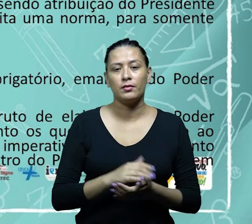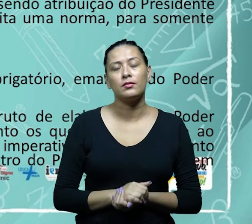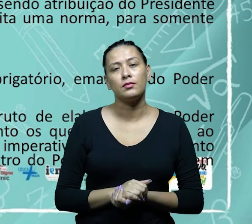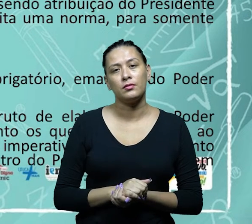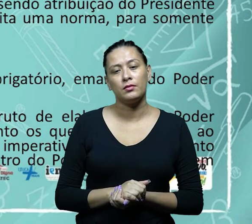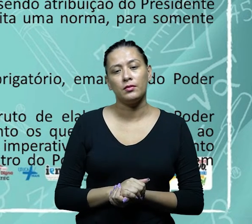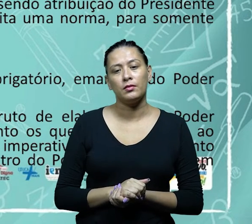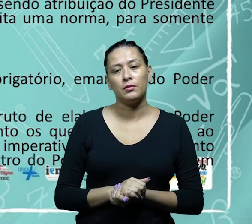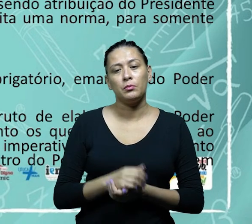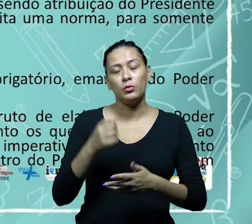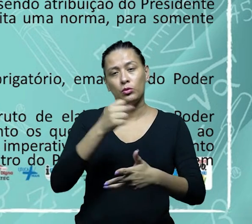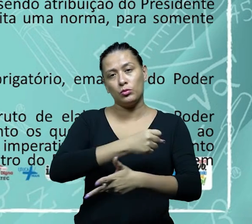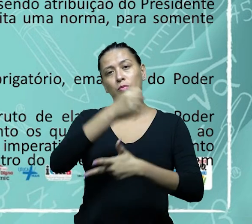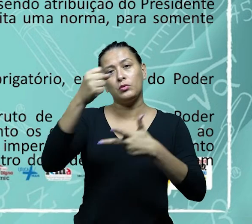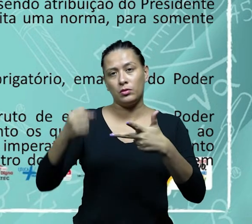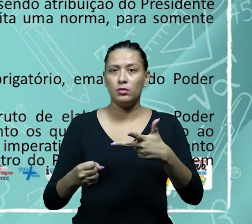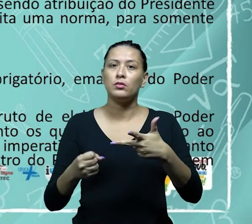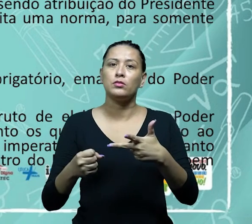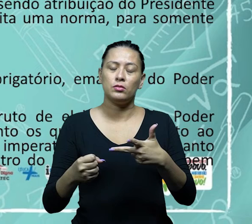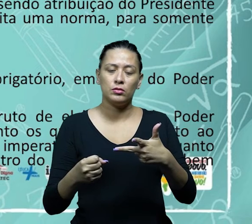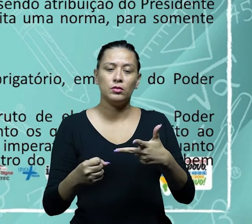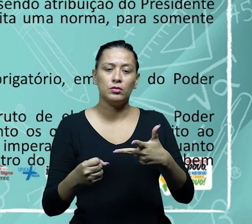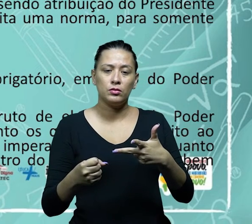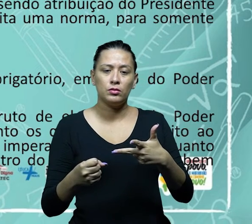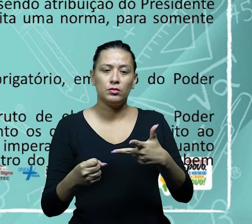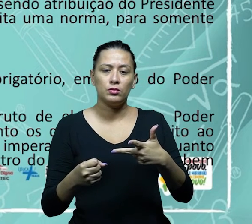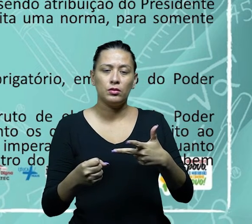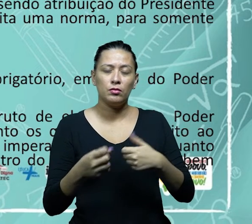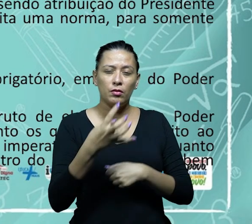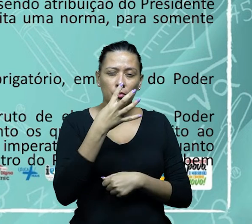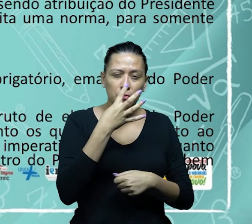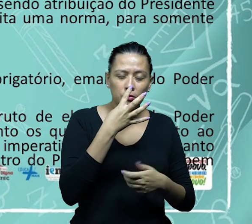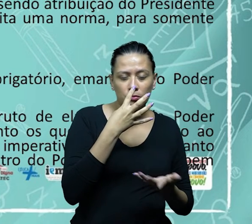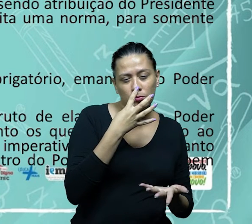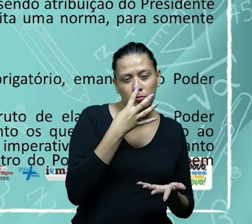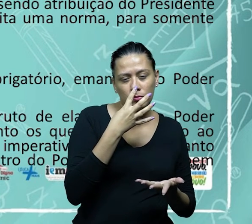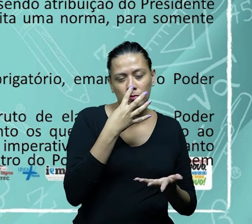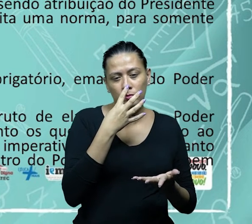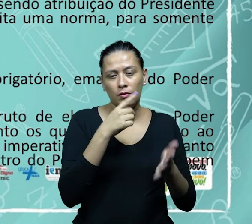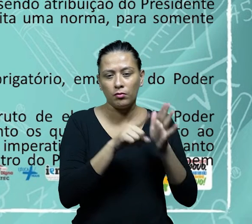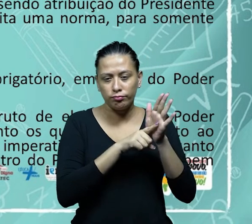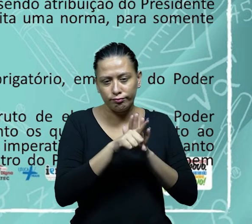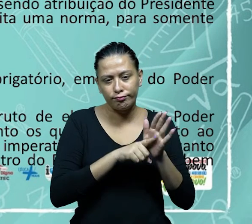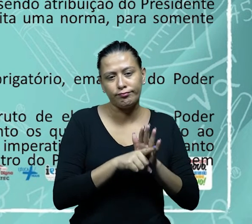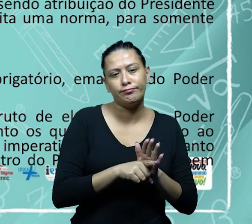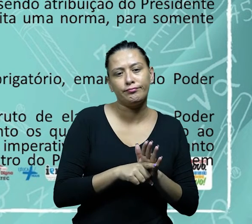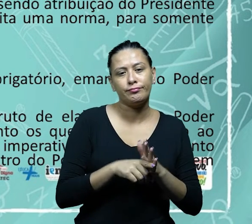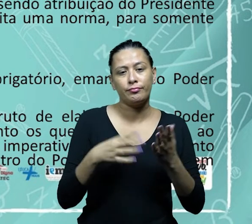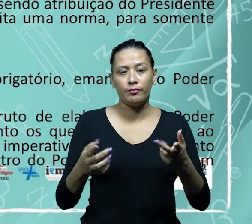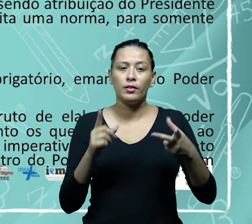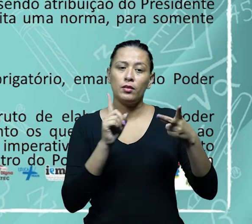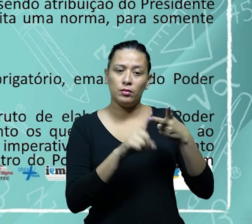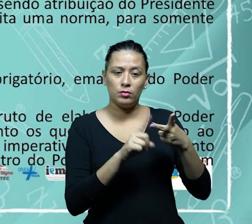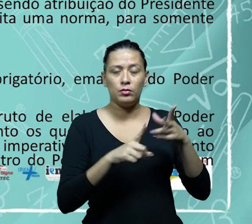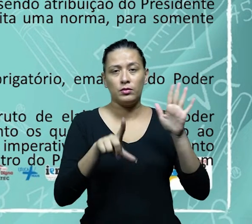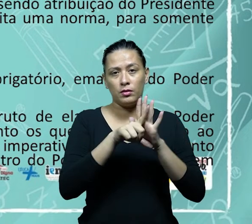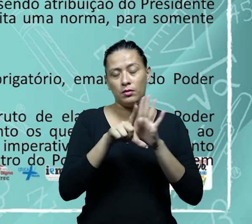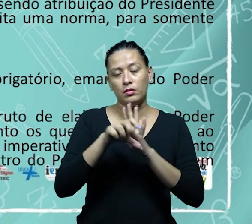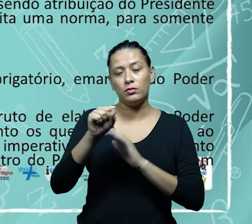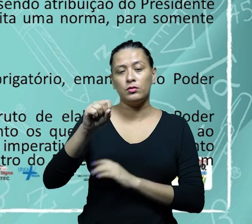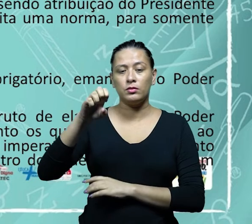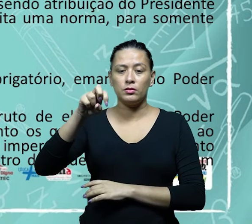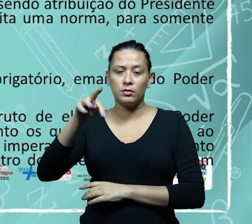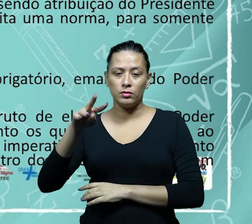a mesma passará por uma avaliação do Poder Legislativo já em sentido estrito né A gente só